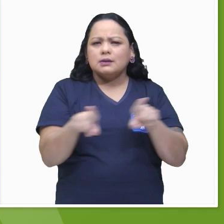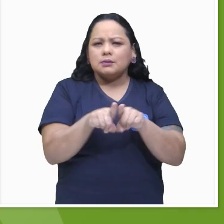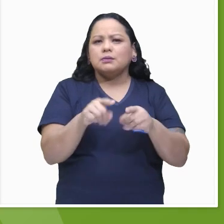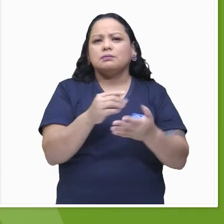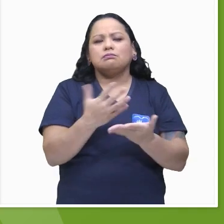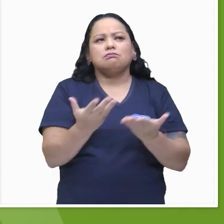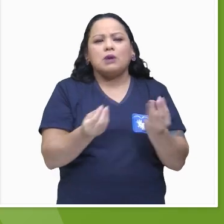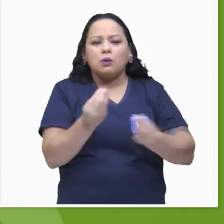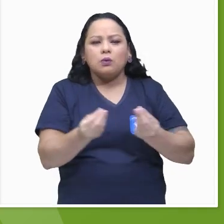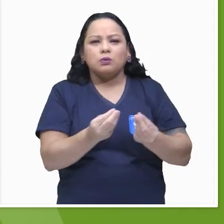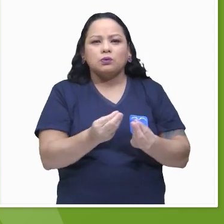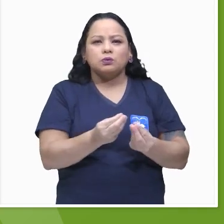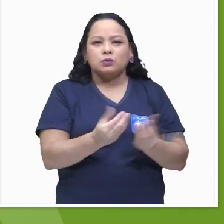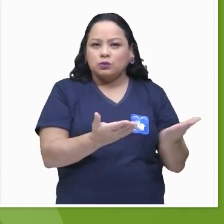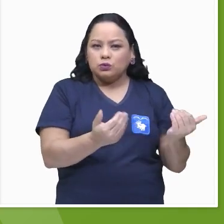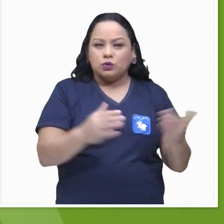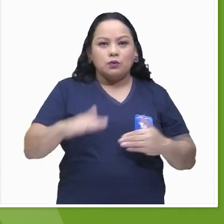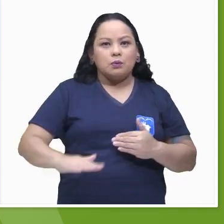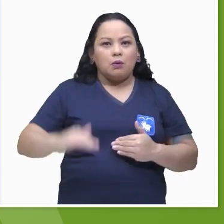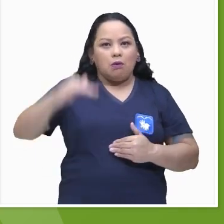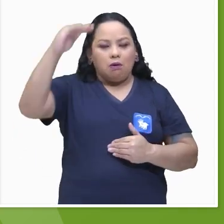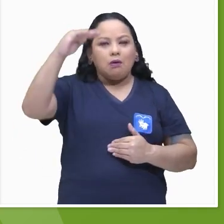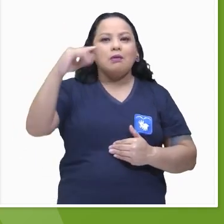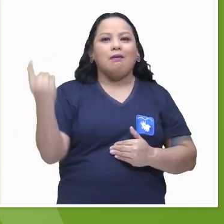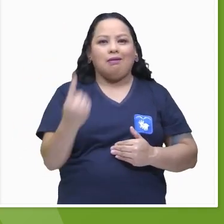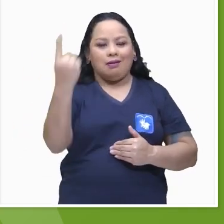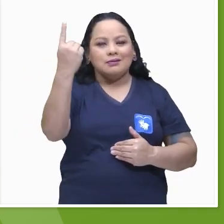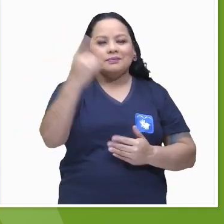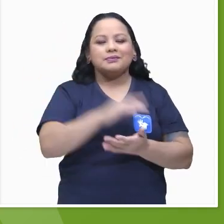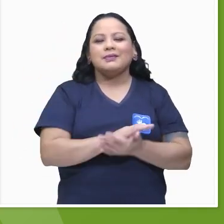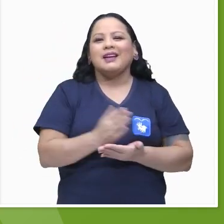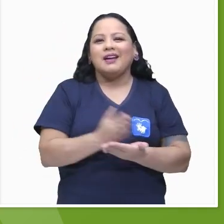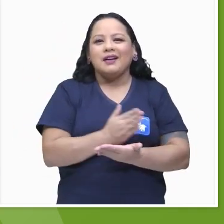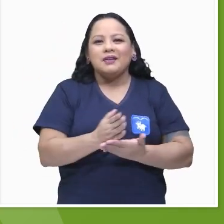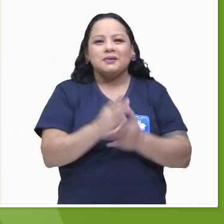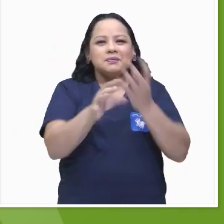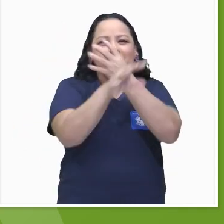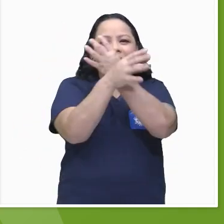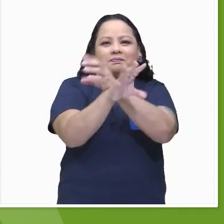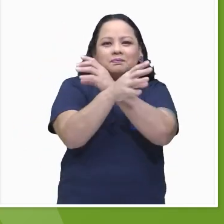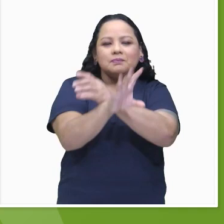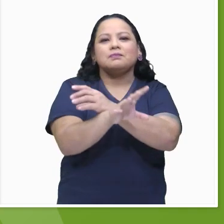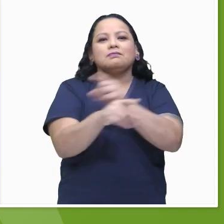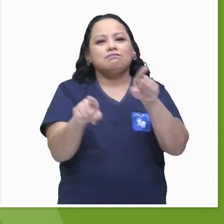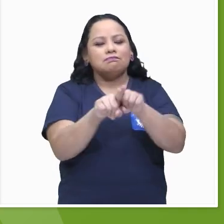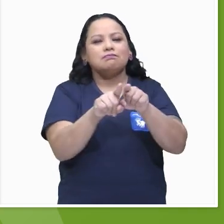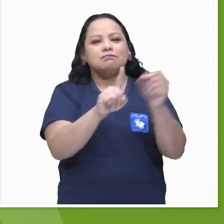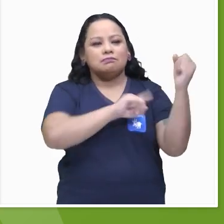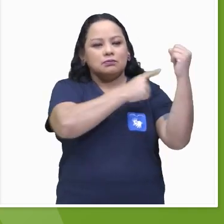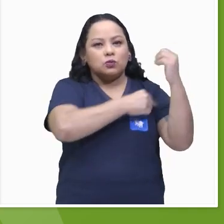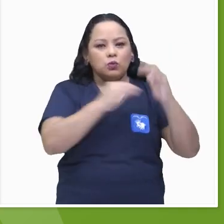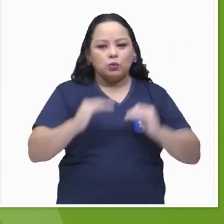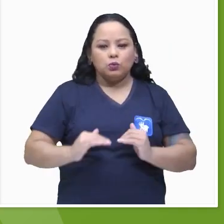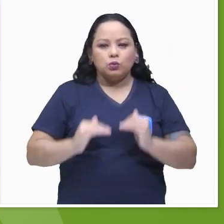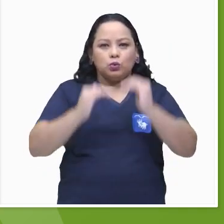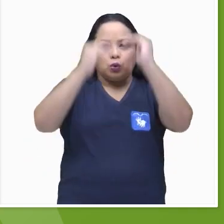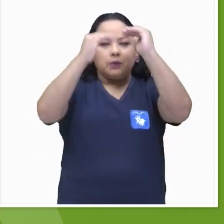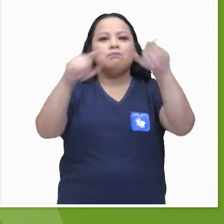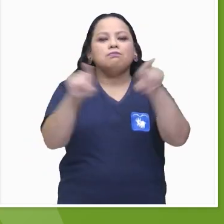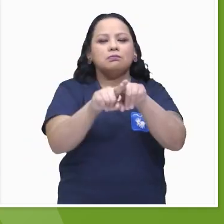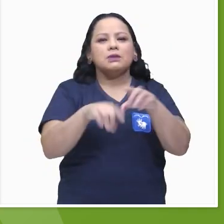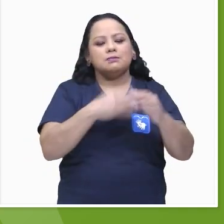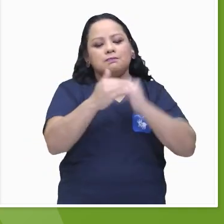adolescente esticar, né, crescer em altura, o sistema esquelético dele muscular acompanha esse crescimento também, tá?